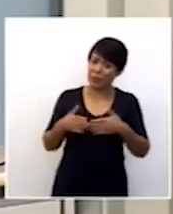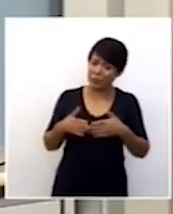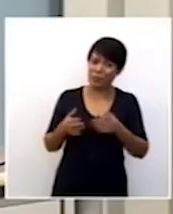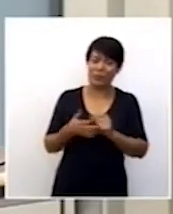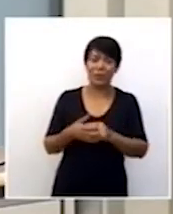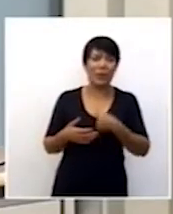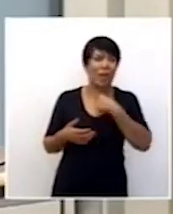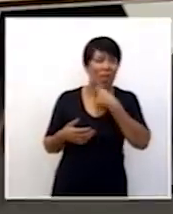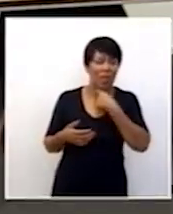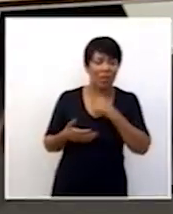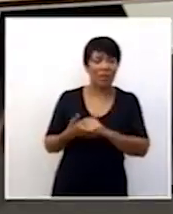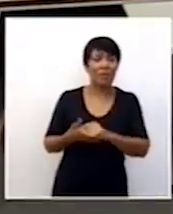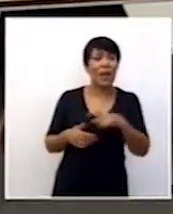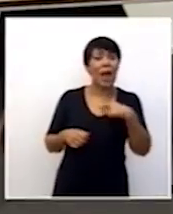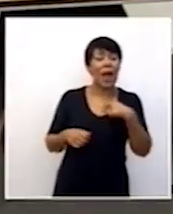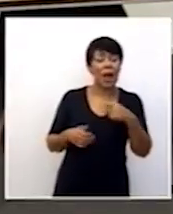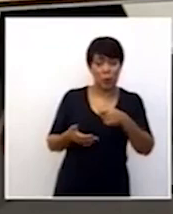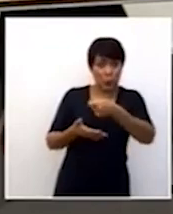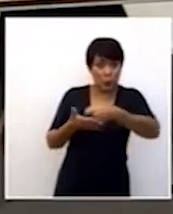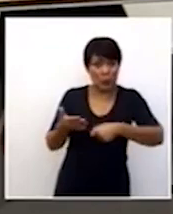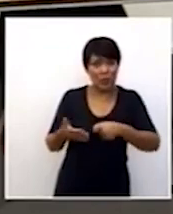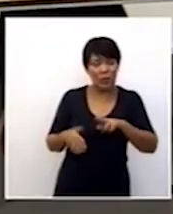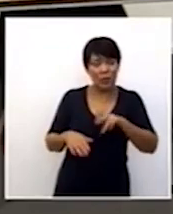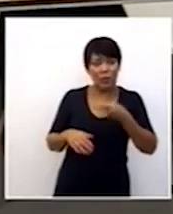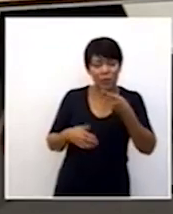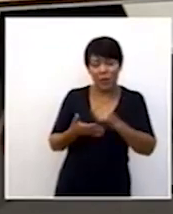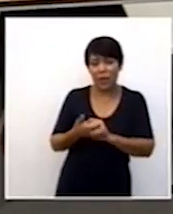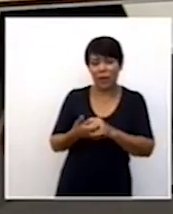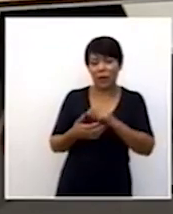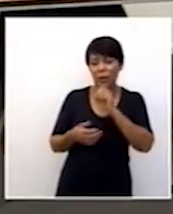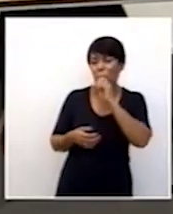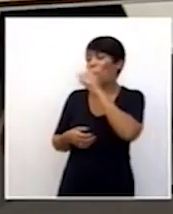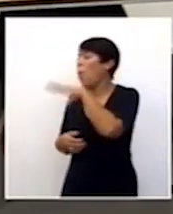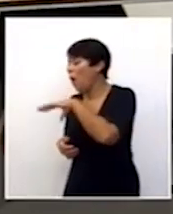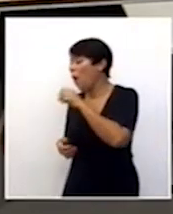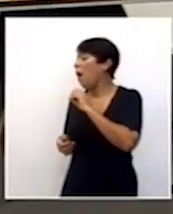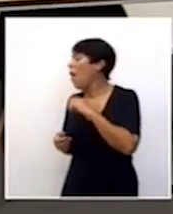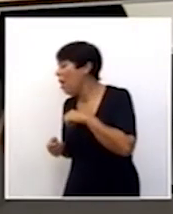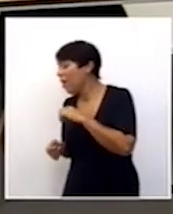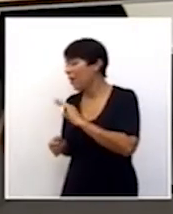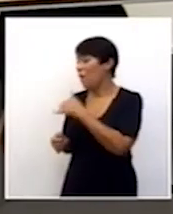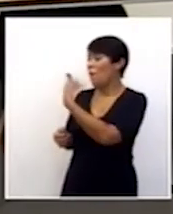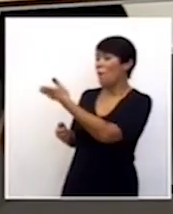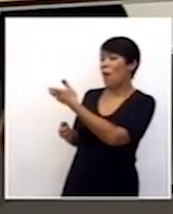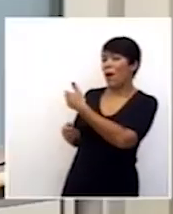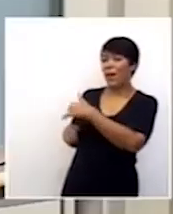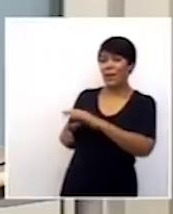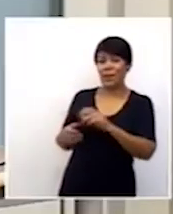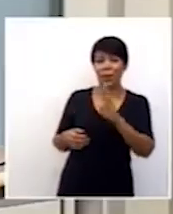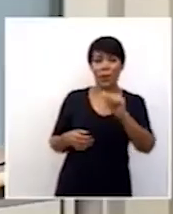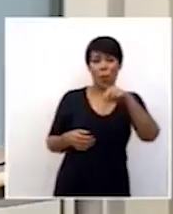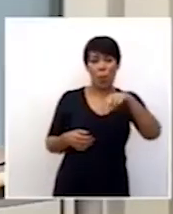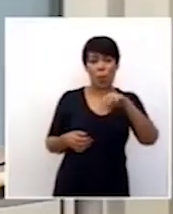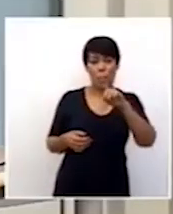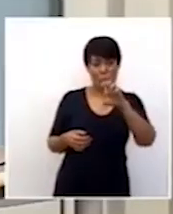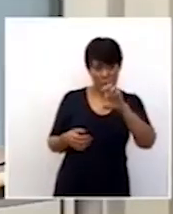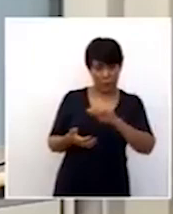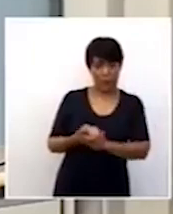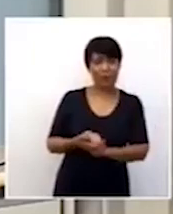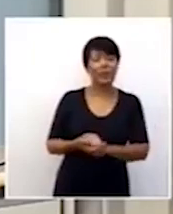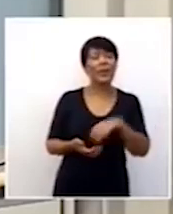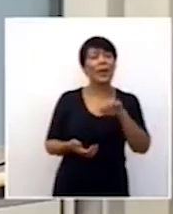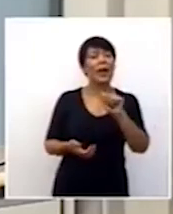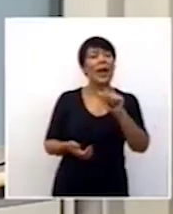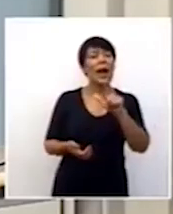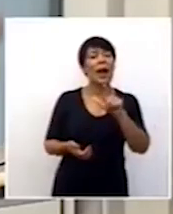mais forte. Tem uma hora que ele fala para cuspir para fora do bonde, algo assim, né? Sim, nessa parte. Alvitres, ele fala assim,